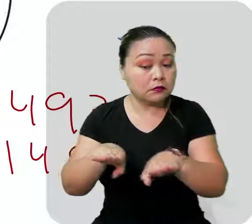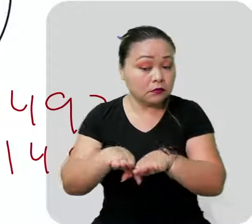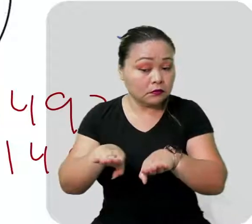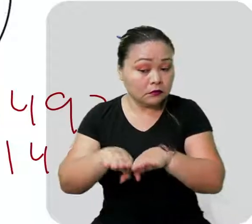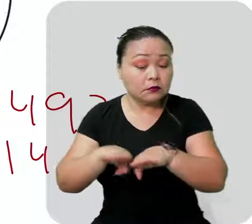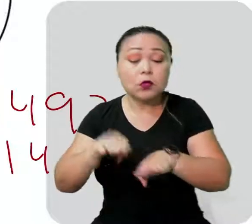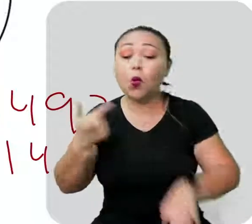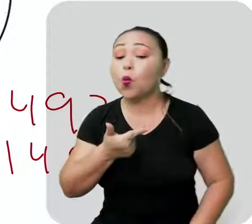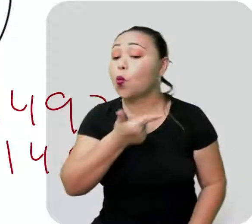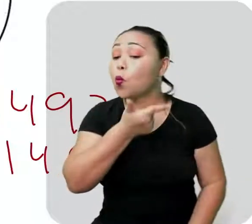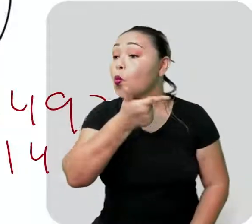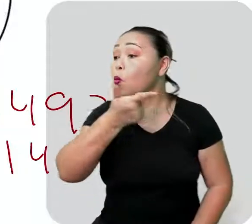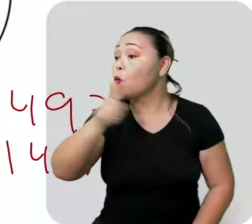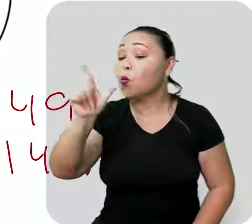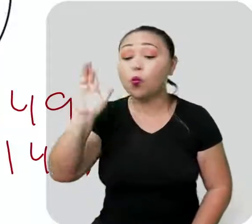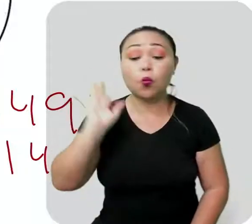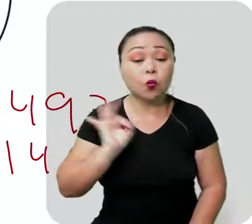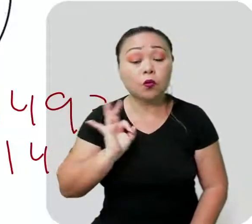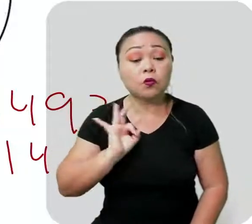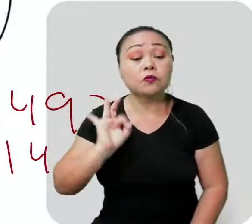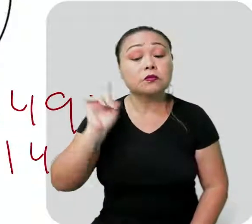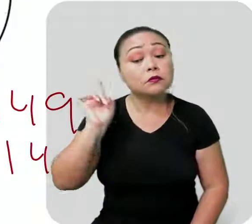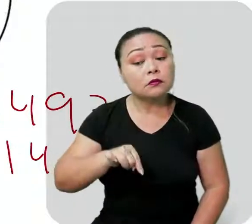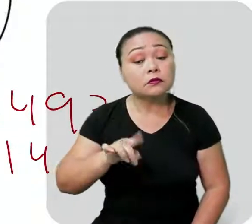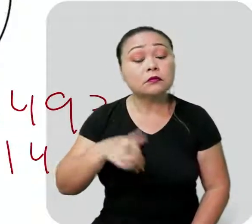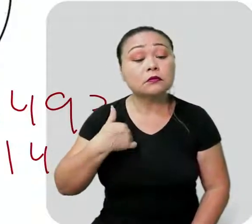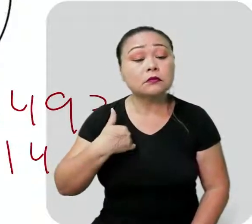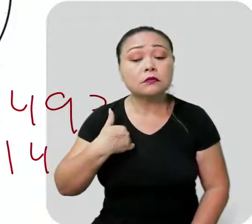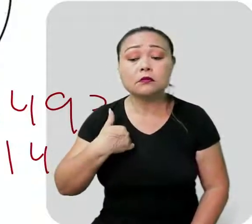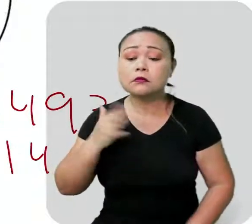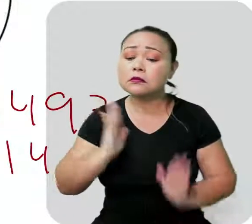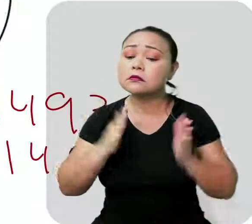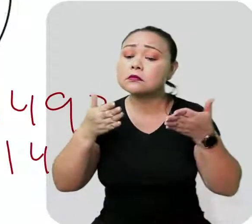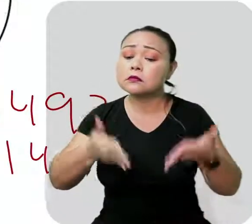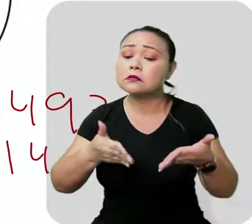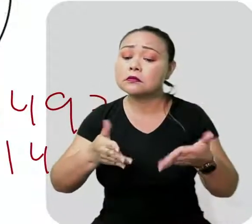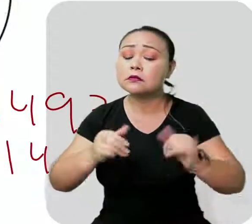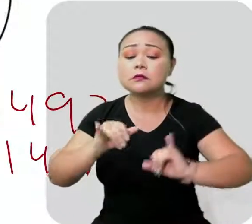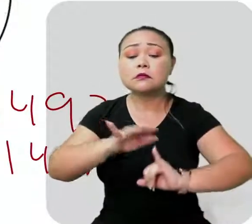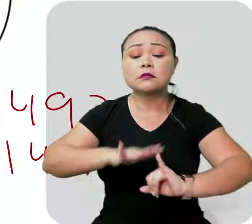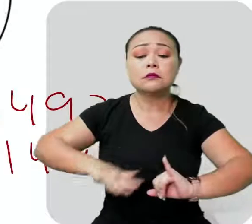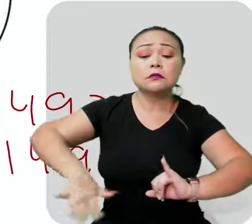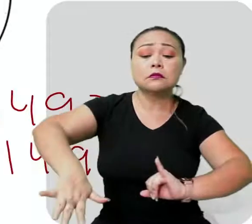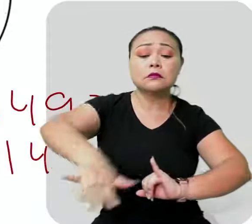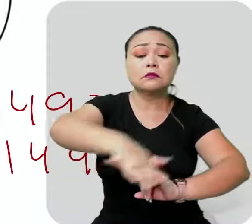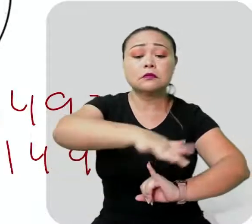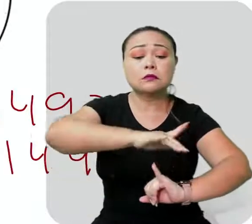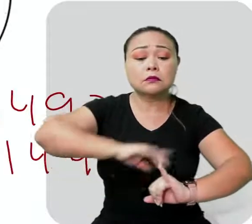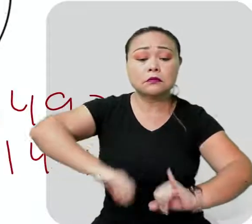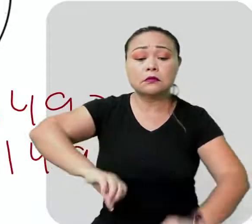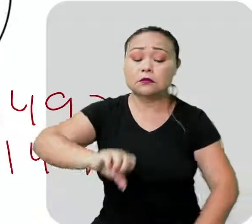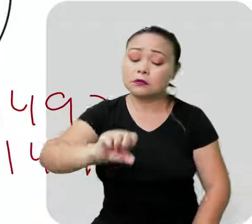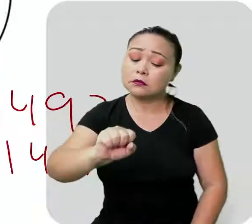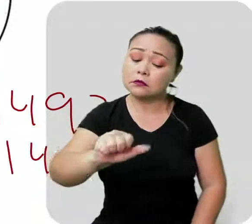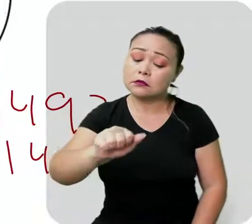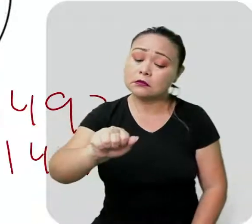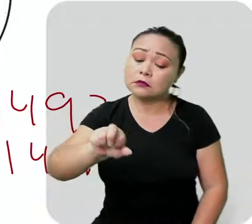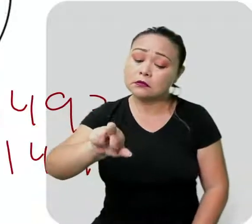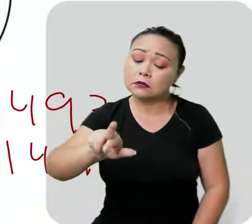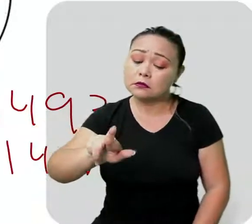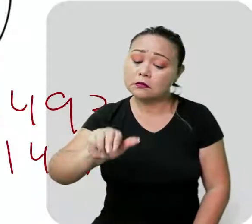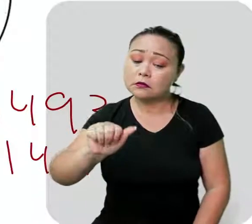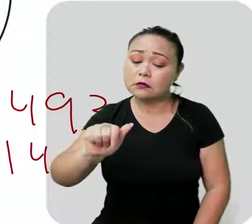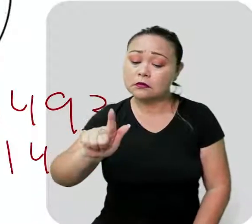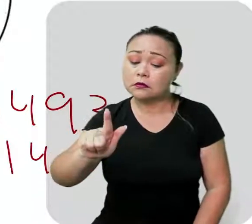bateu uma outra situação que é a respeito das ilhas de saragoça que fica